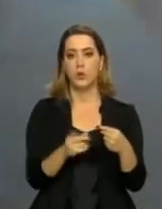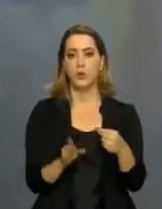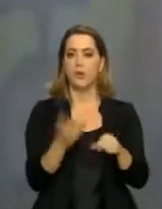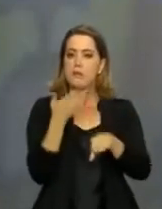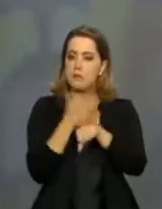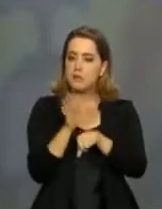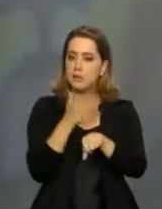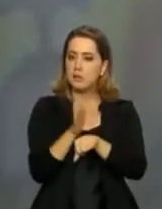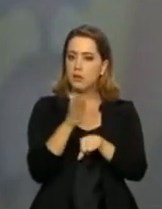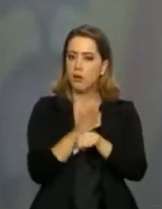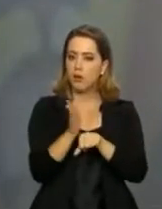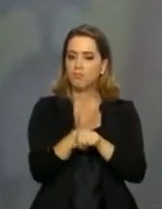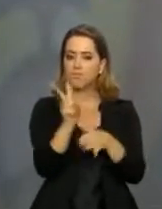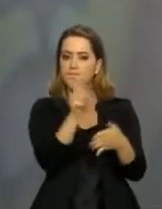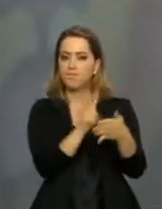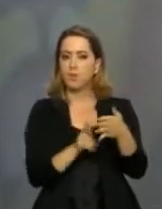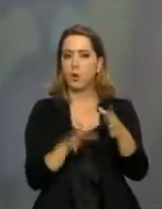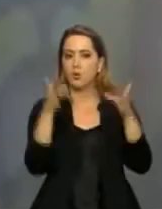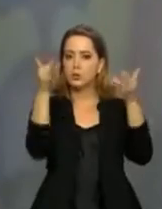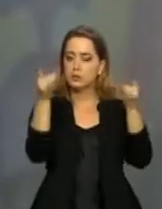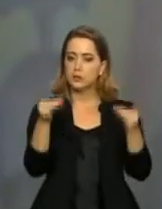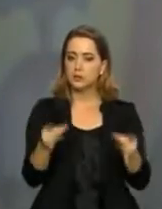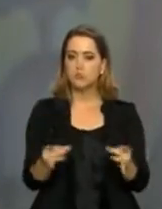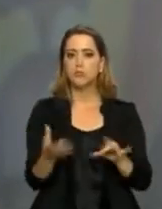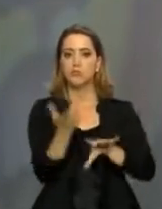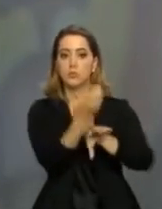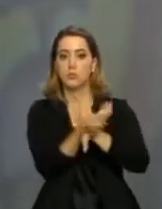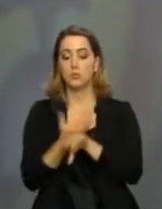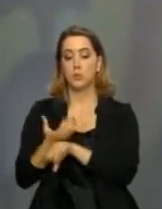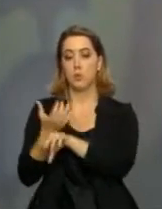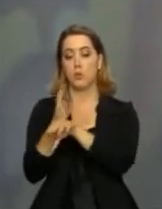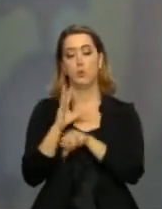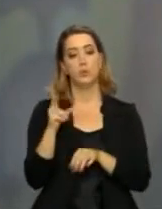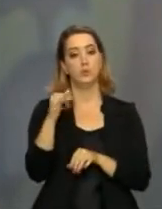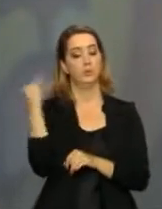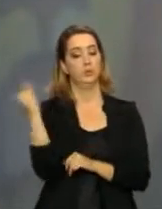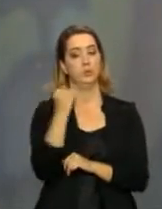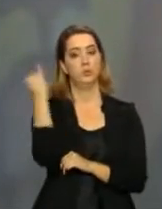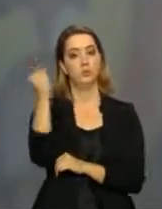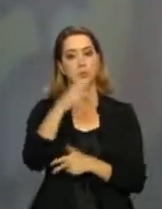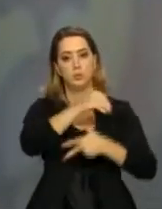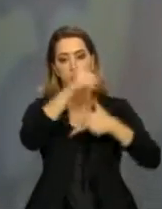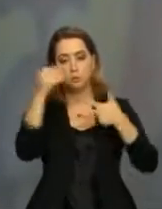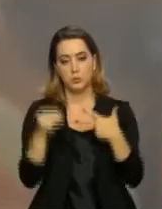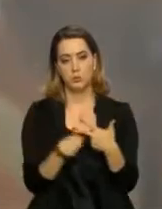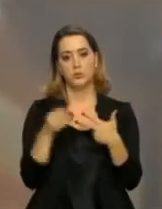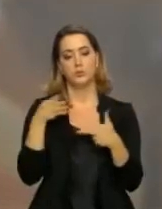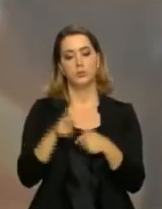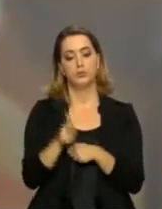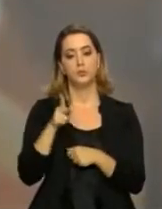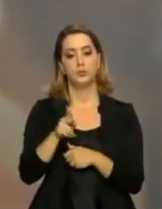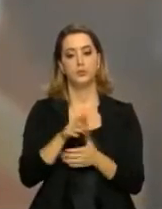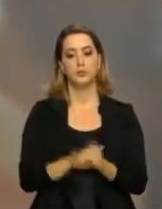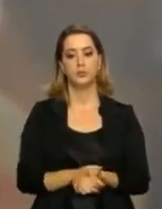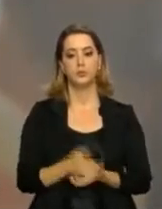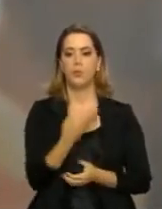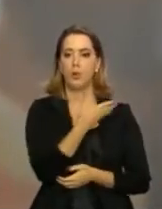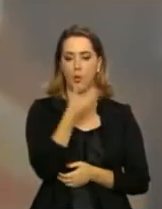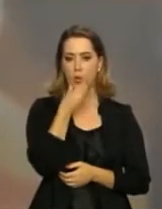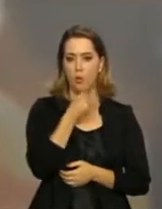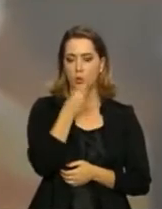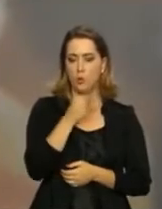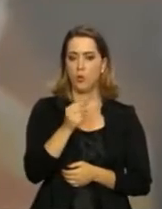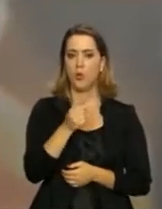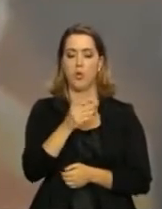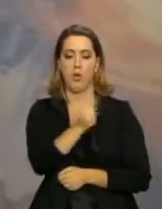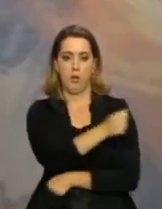última revisão, pegando alguns pontos de todas as áreas que são importantes para o Enem, que caem no Enem com certa frequência. O Lucas é aluno de